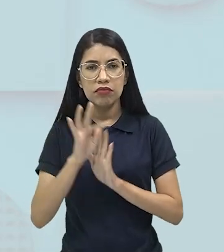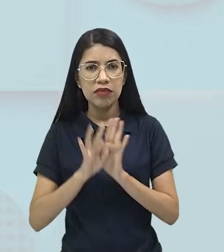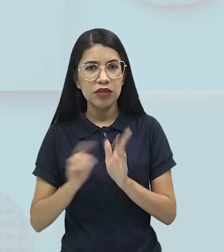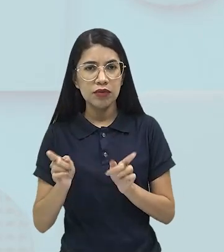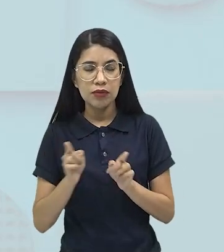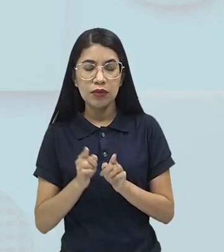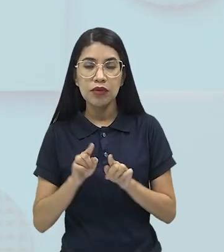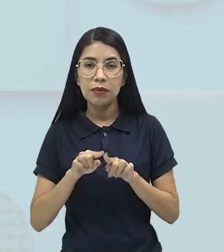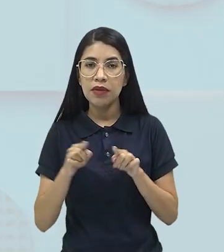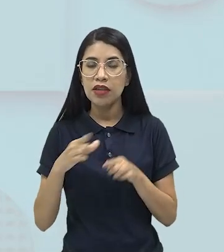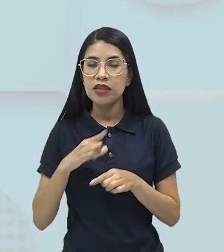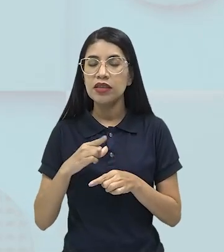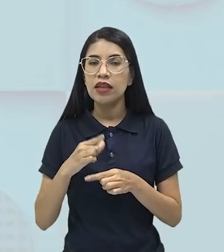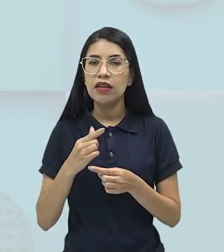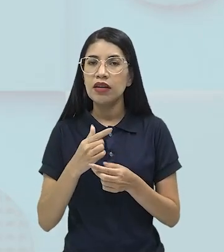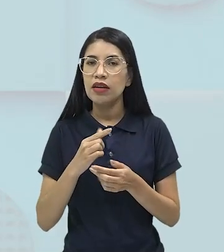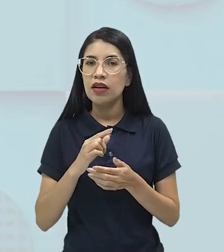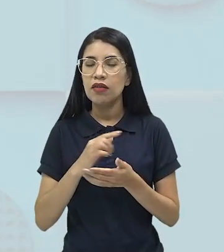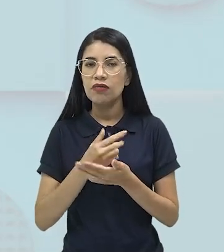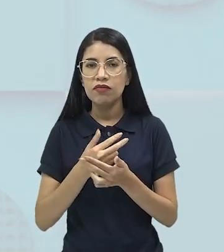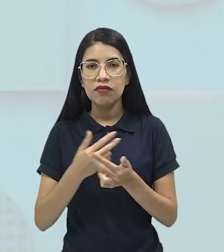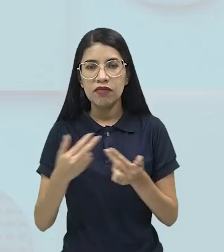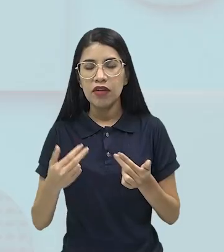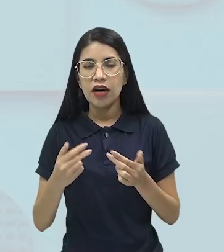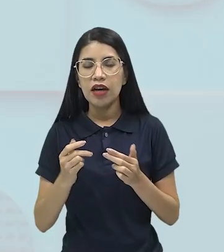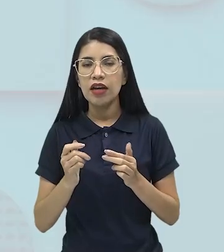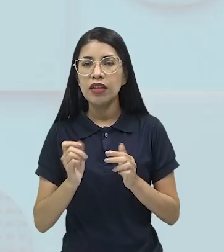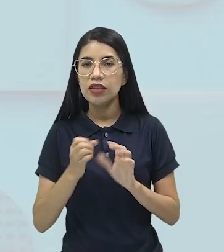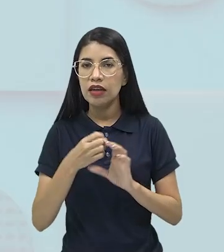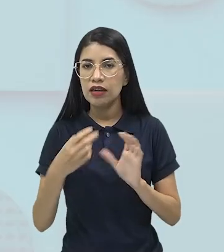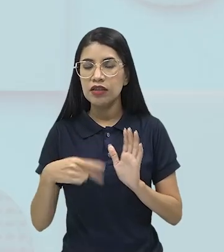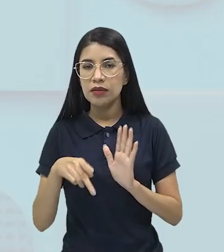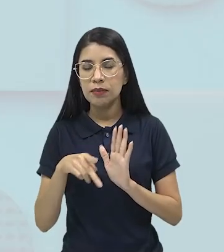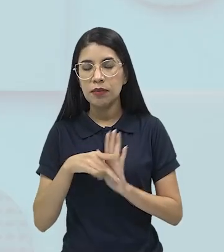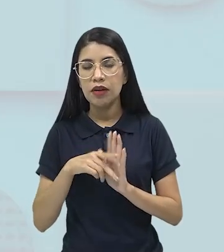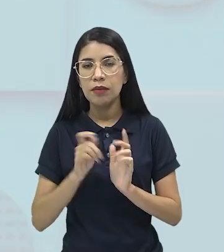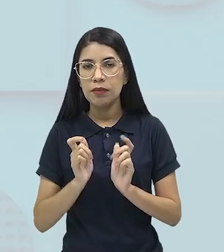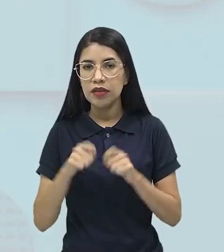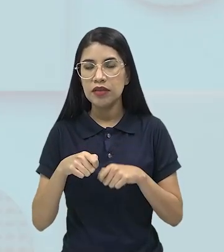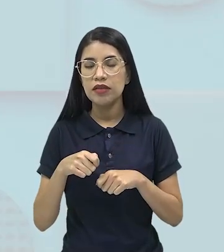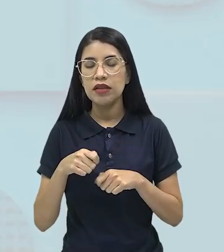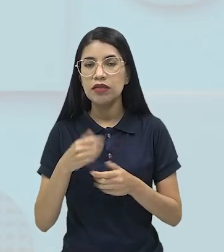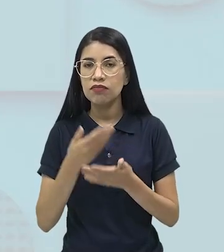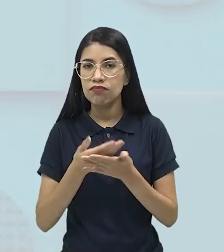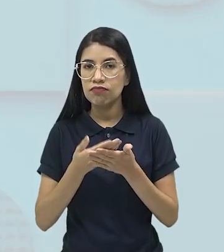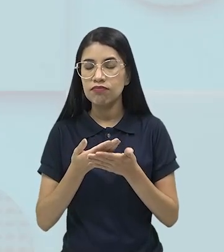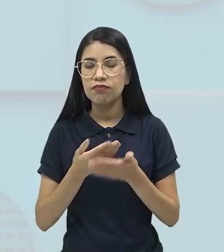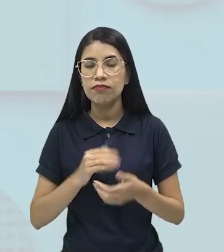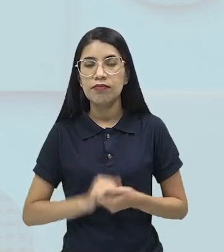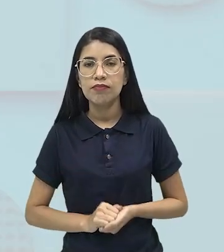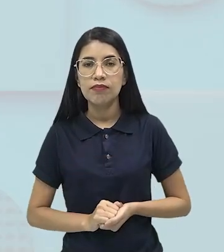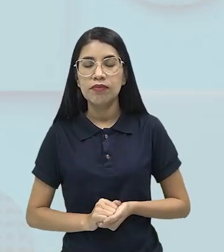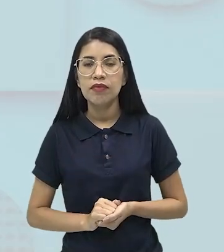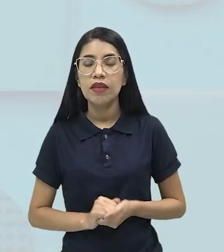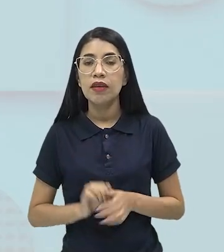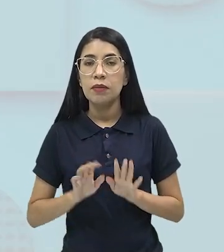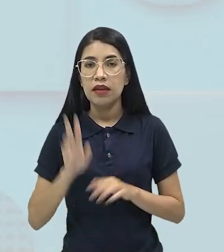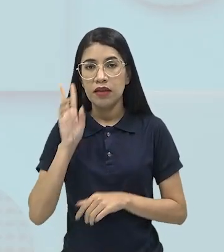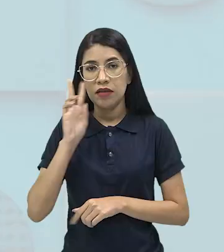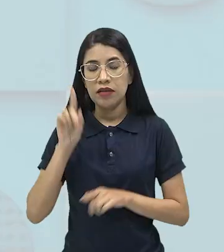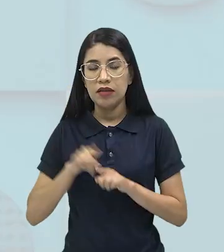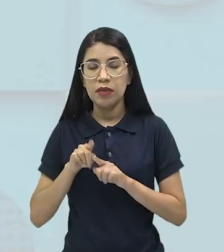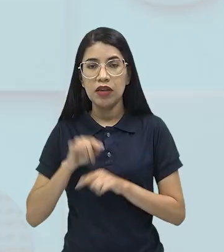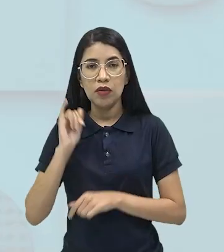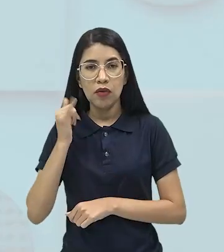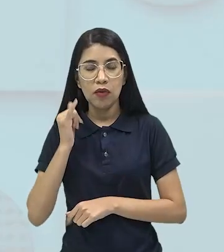ele tem muitas coisas a serem exploradas, né, nessa história. Lembrando que tanto o conto, quanto